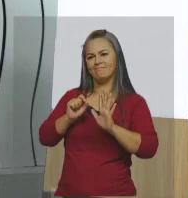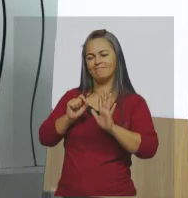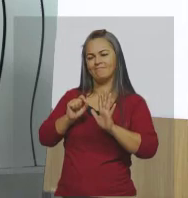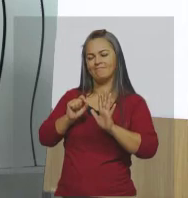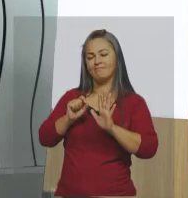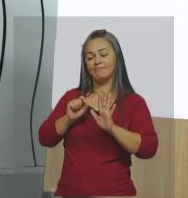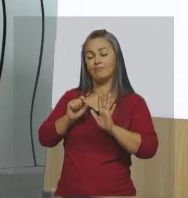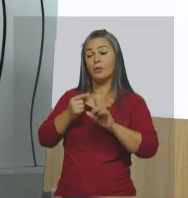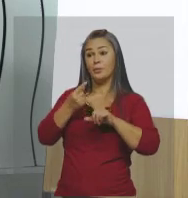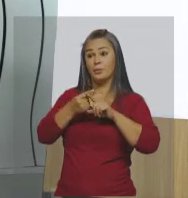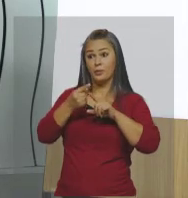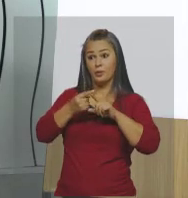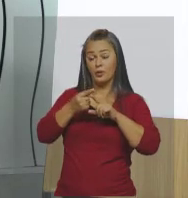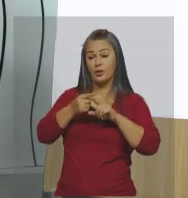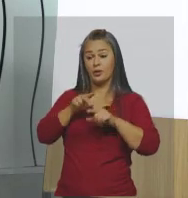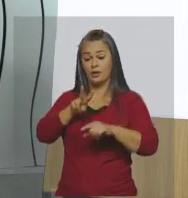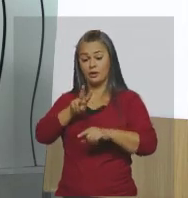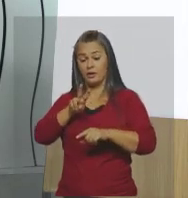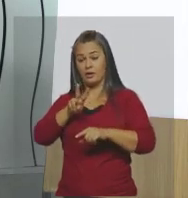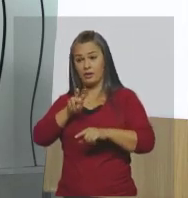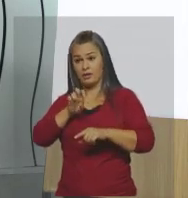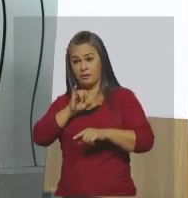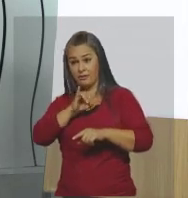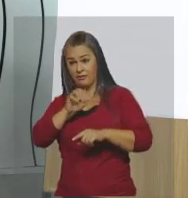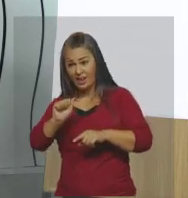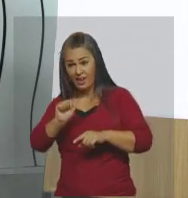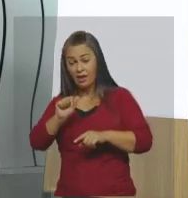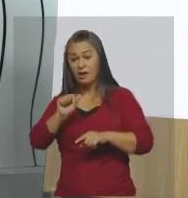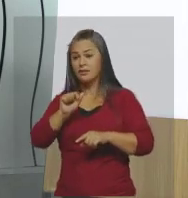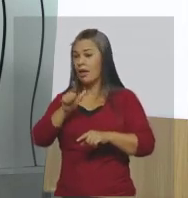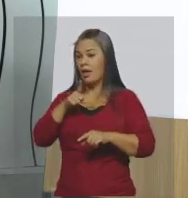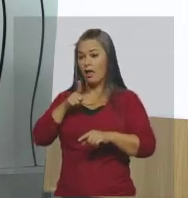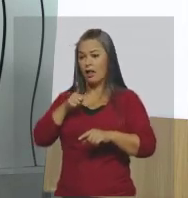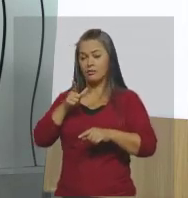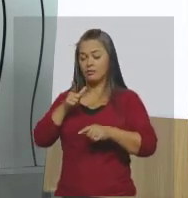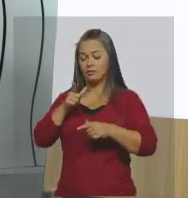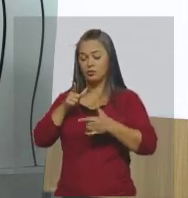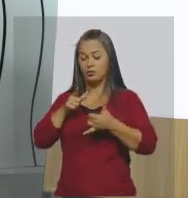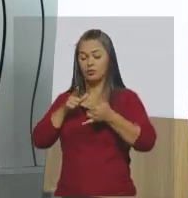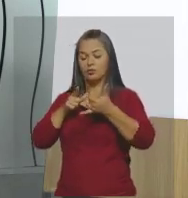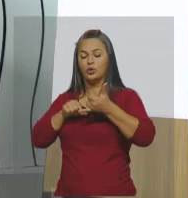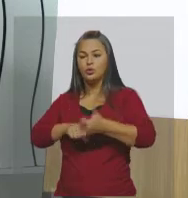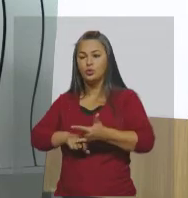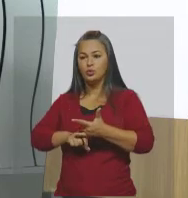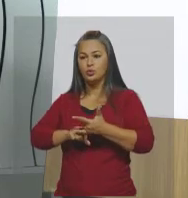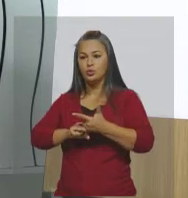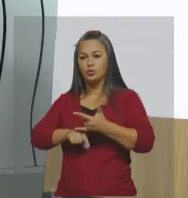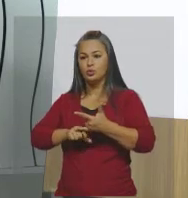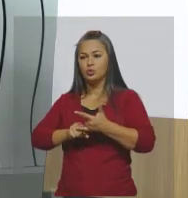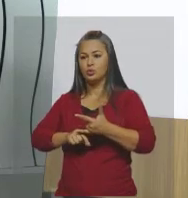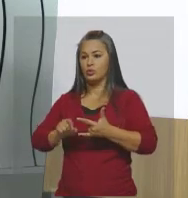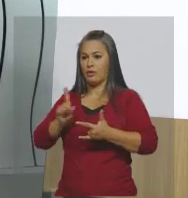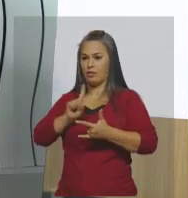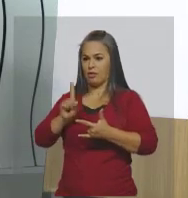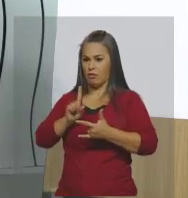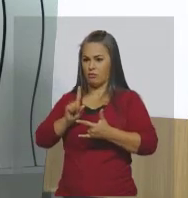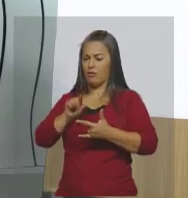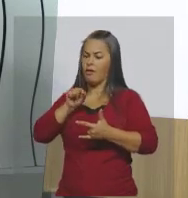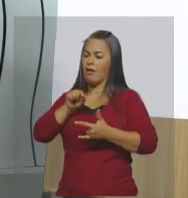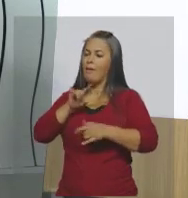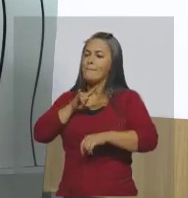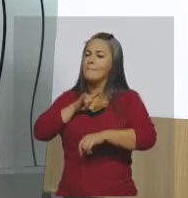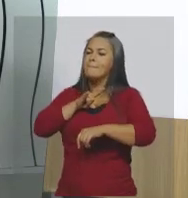veia cava e a artéria aorta não fazem parte do sistema excretor. Como eu disse anteriormente, o sistema cardiovascular